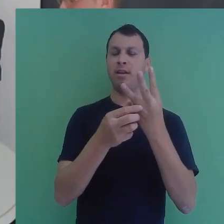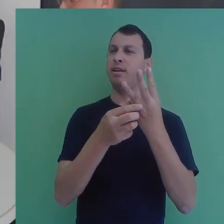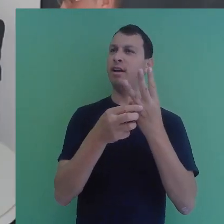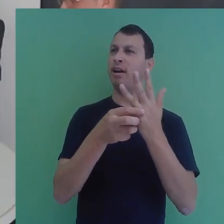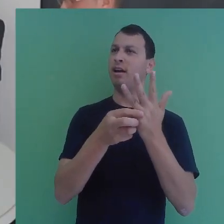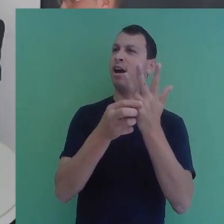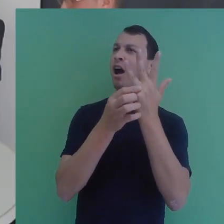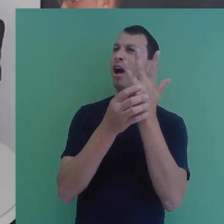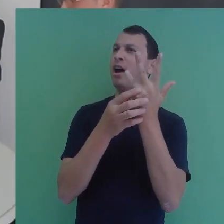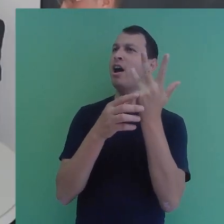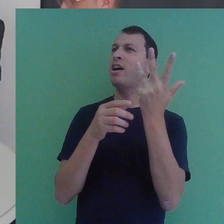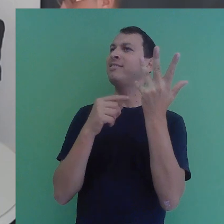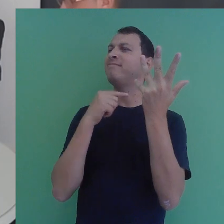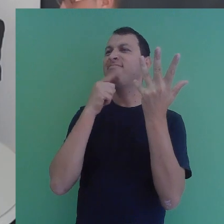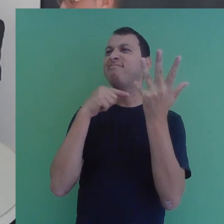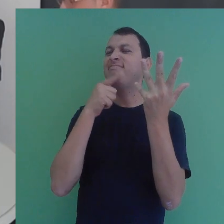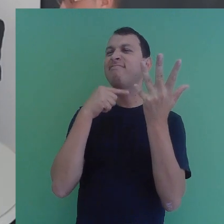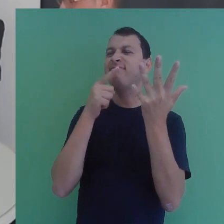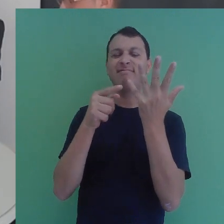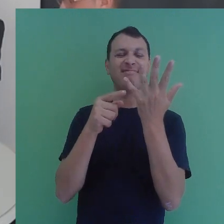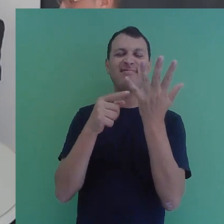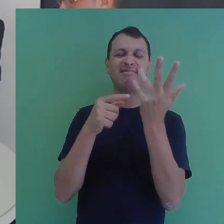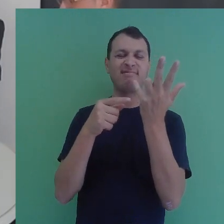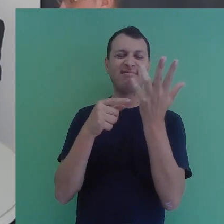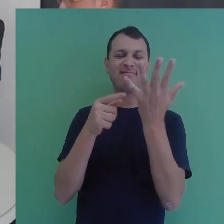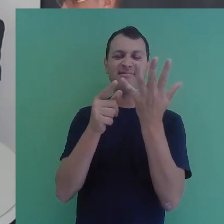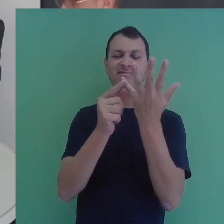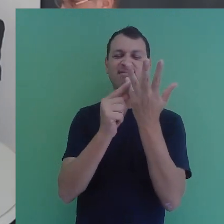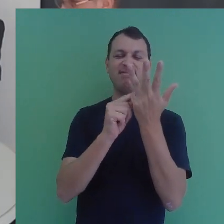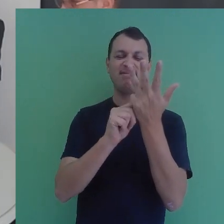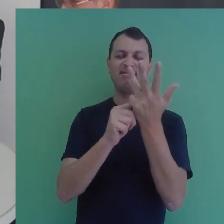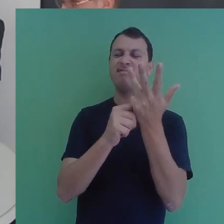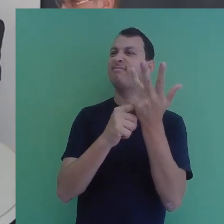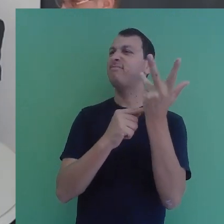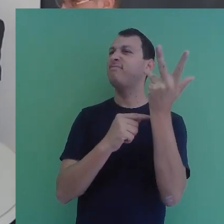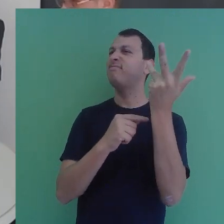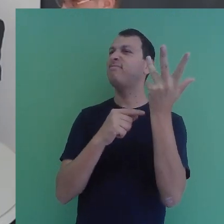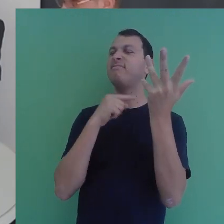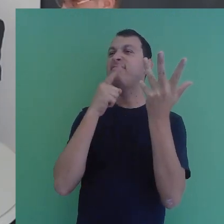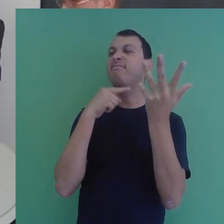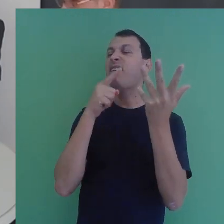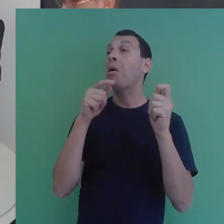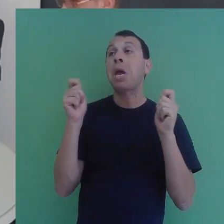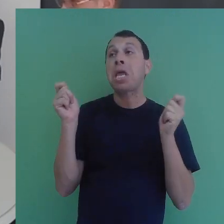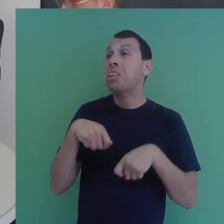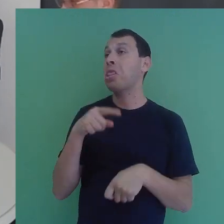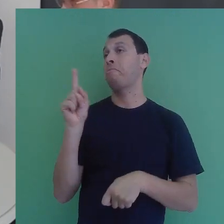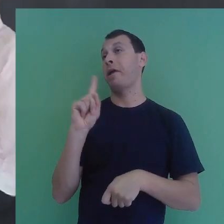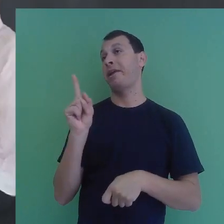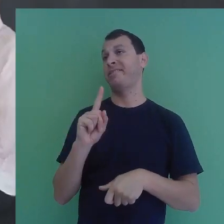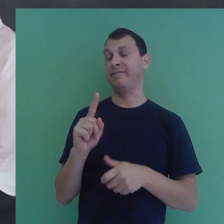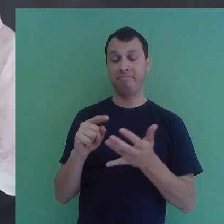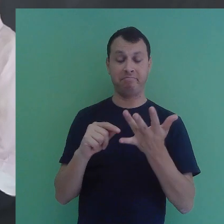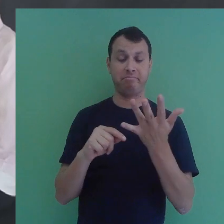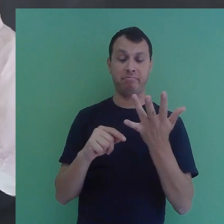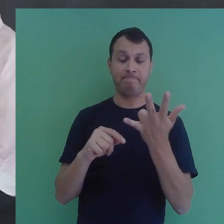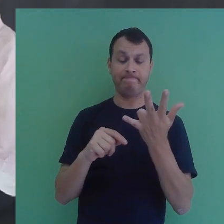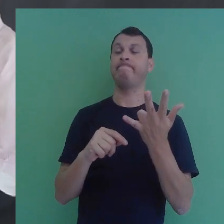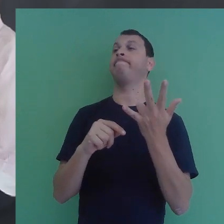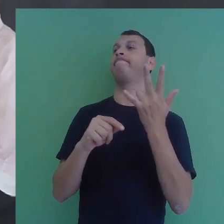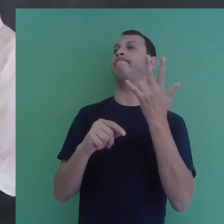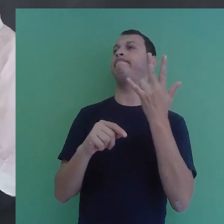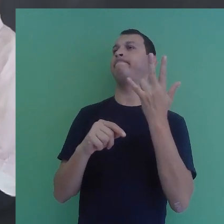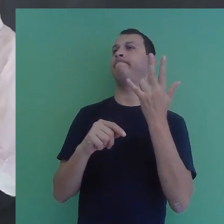não consigo fazer com que ele abaixe sozinho. Entende? Então, essa é uma incapacidade minha. Aí eu substituo e faço